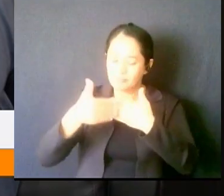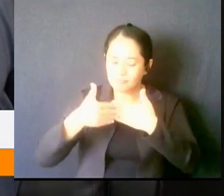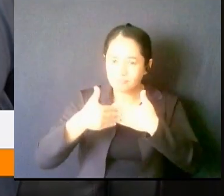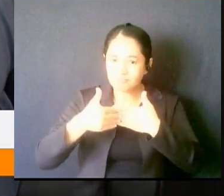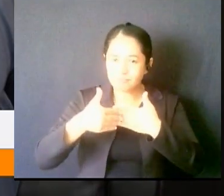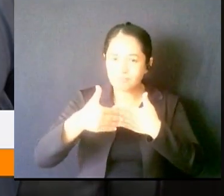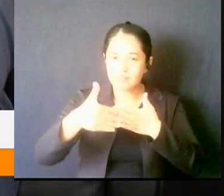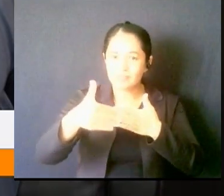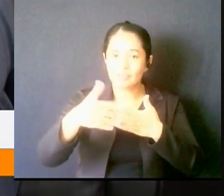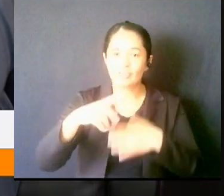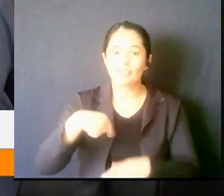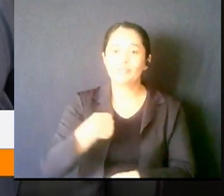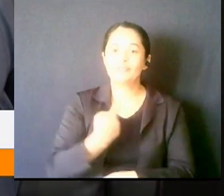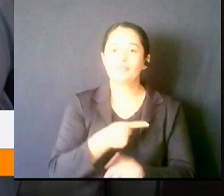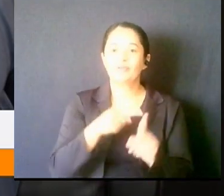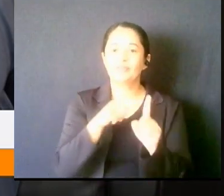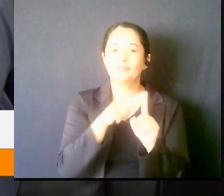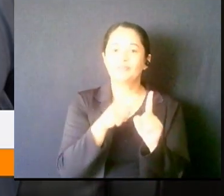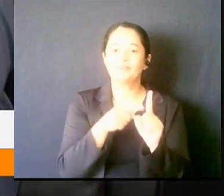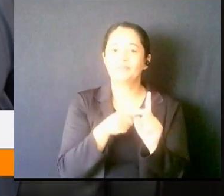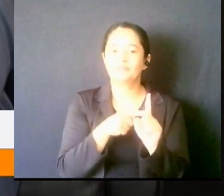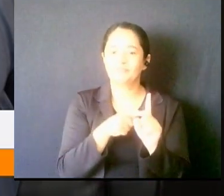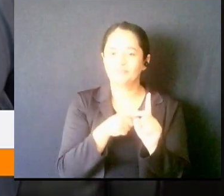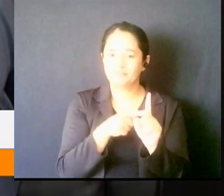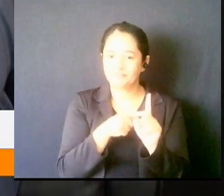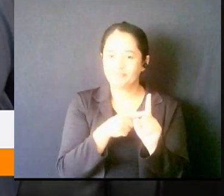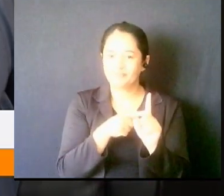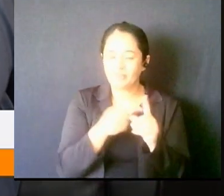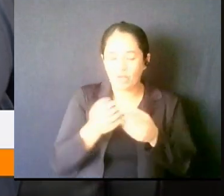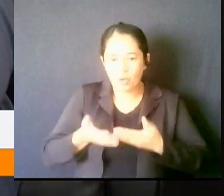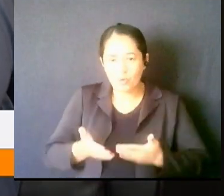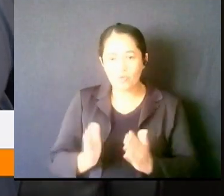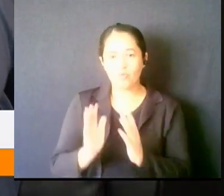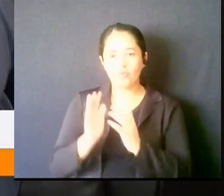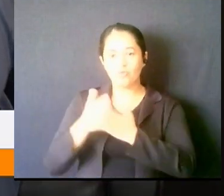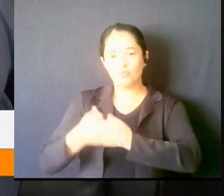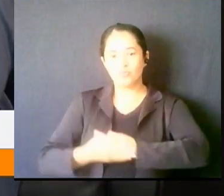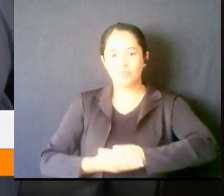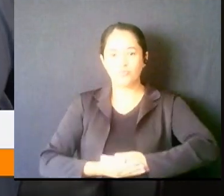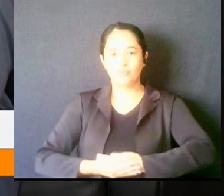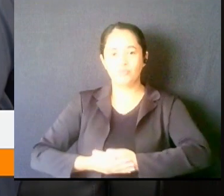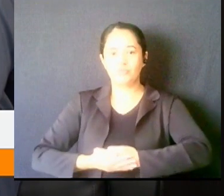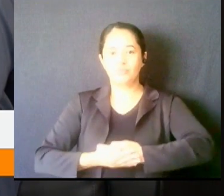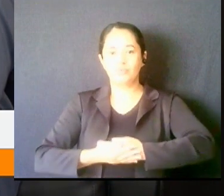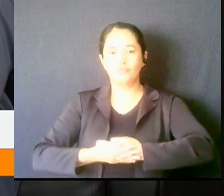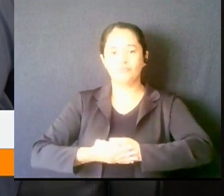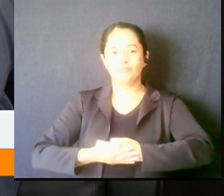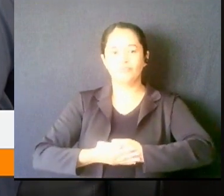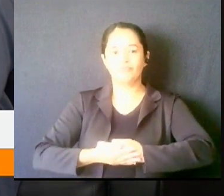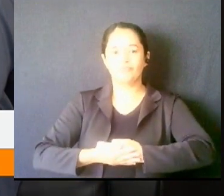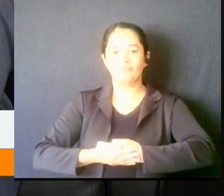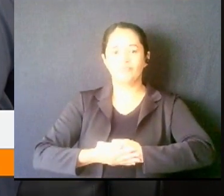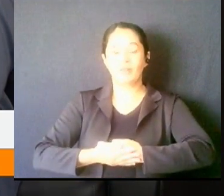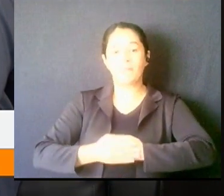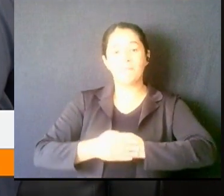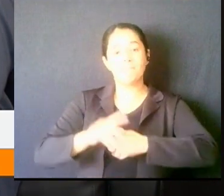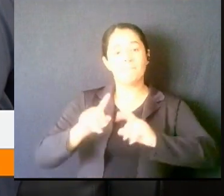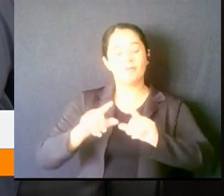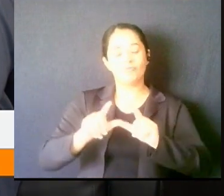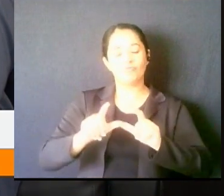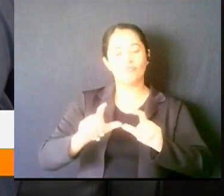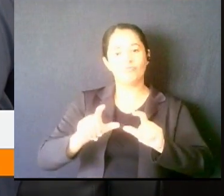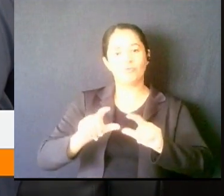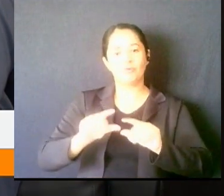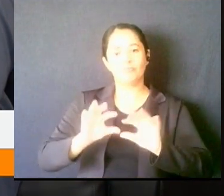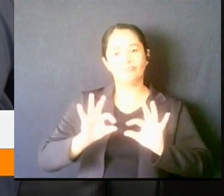engravida e tem o filho, né, vai haver um gap, um distanciamento. Isso nunca